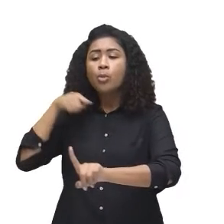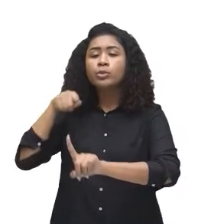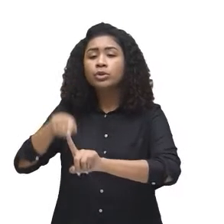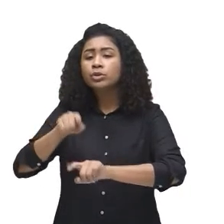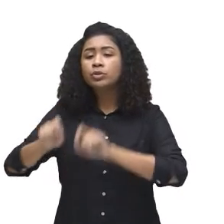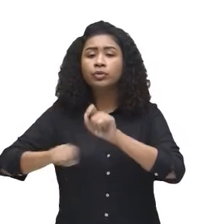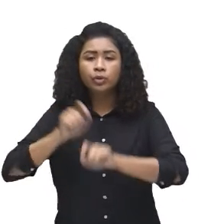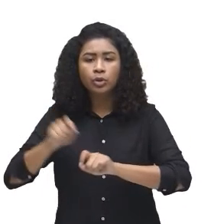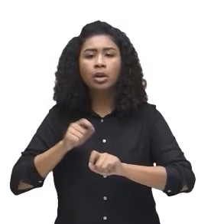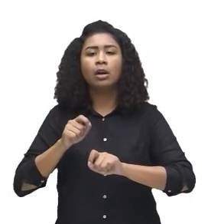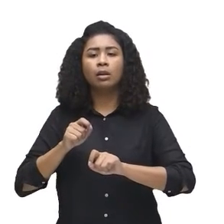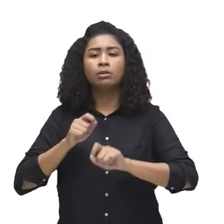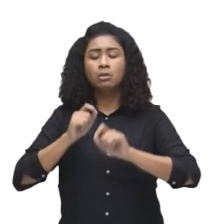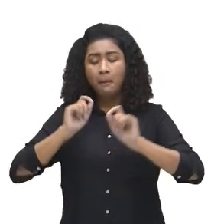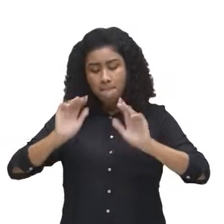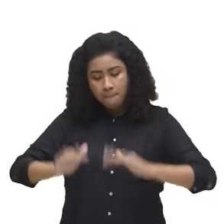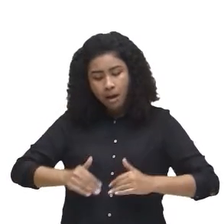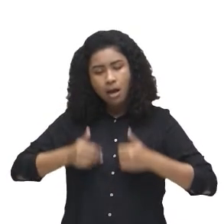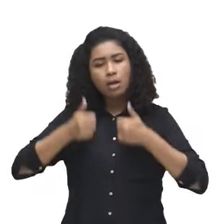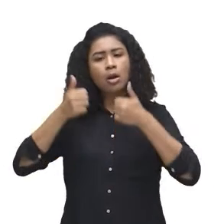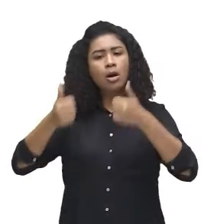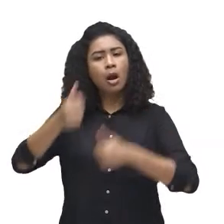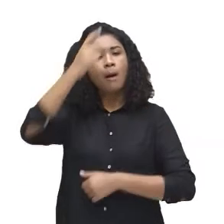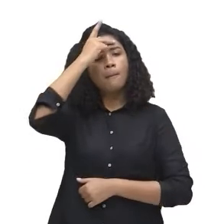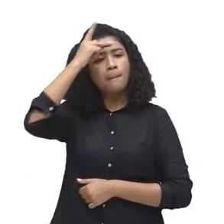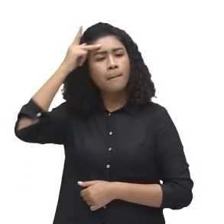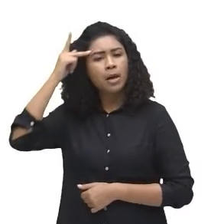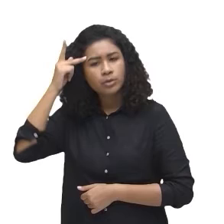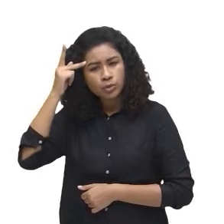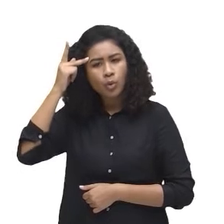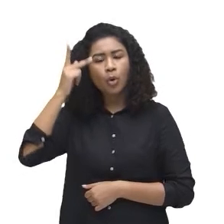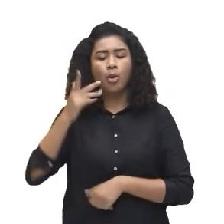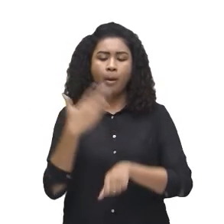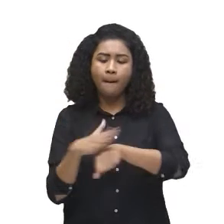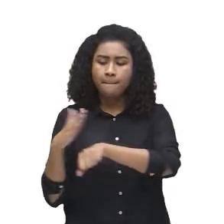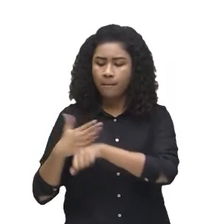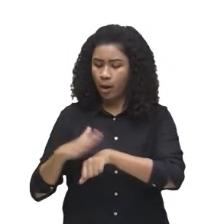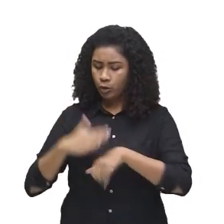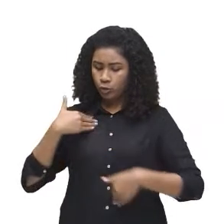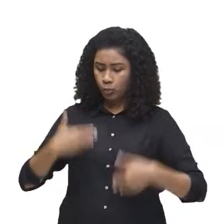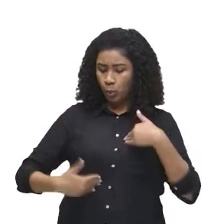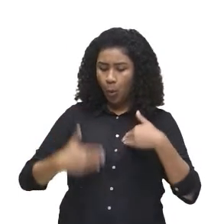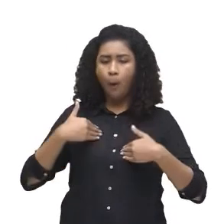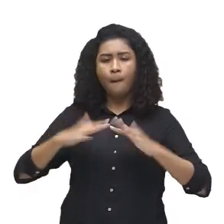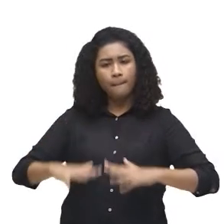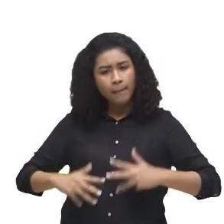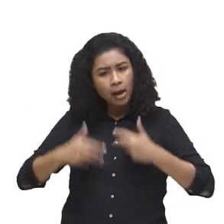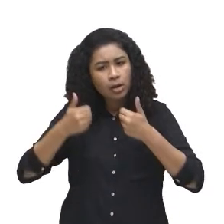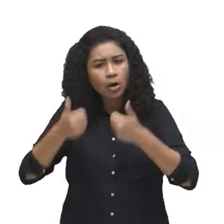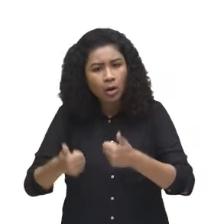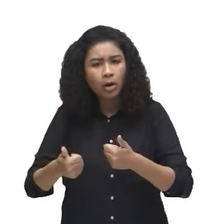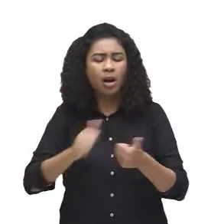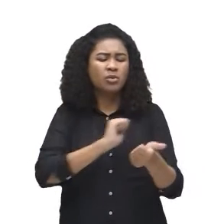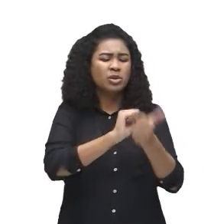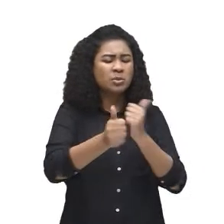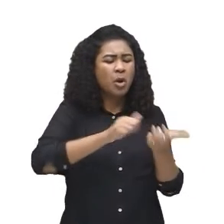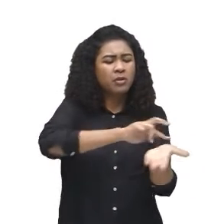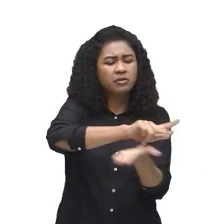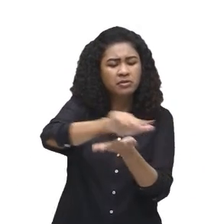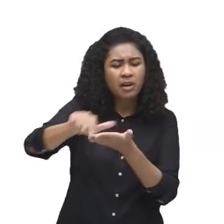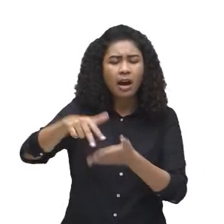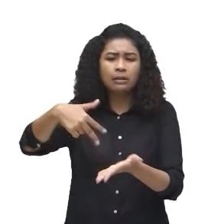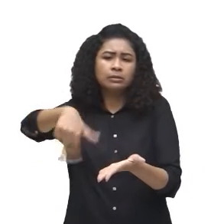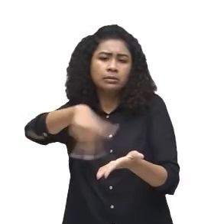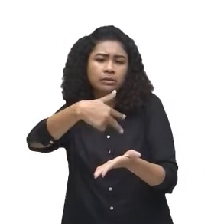tornar uma pessoa melhor, um cidadão melhor, assim como qualquer outra prática corporal, esportes, dança,